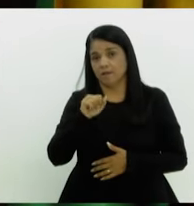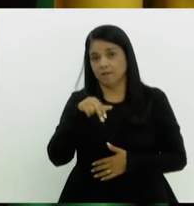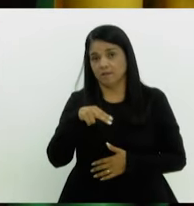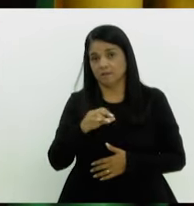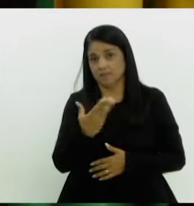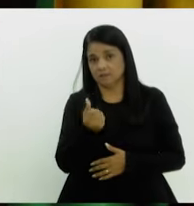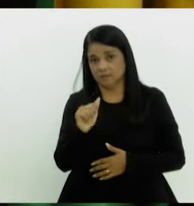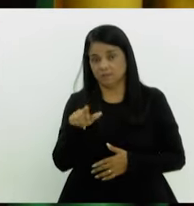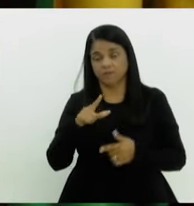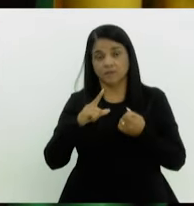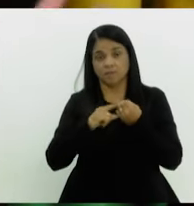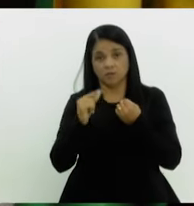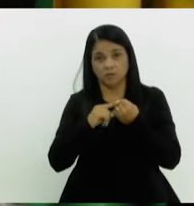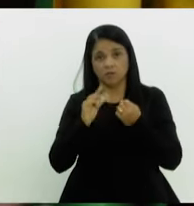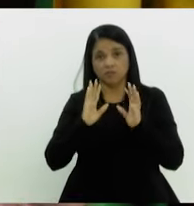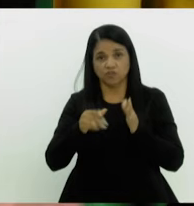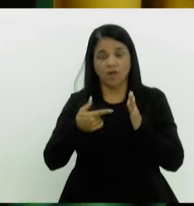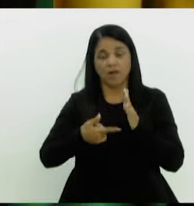uma